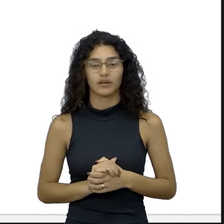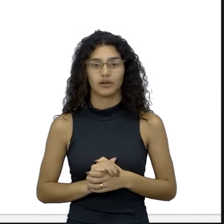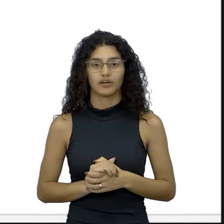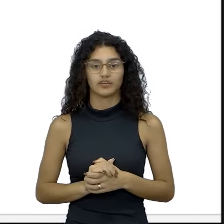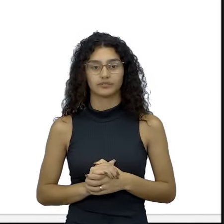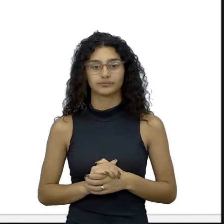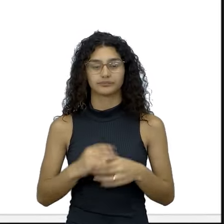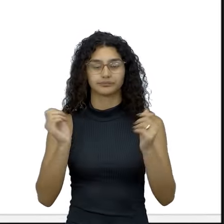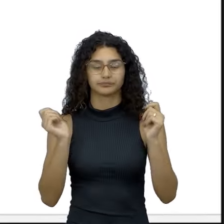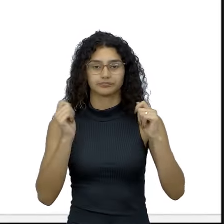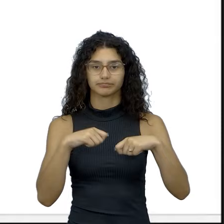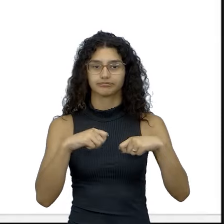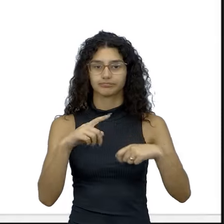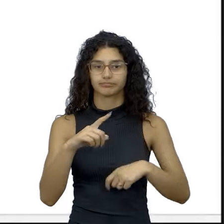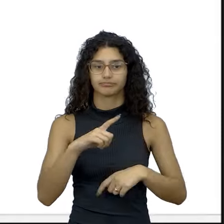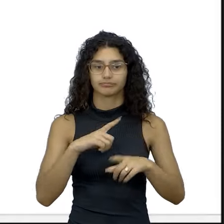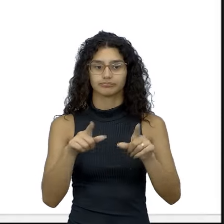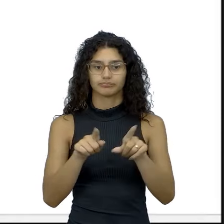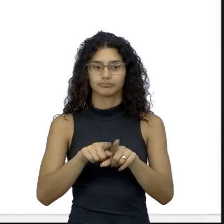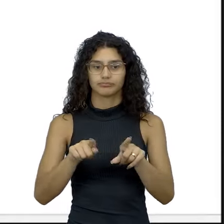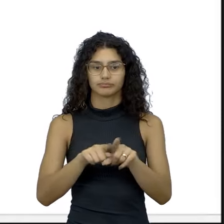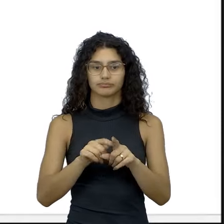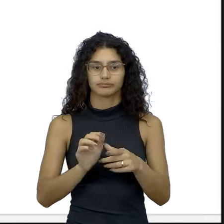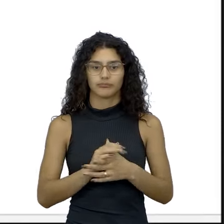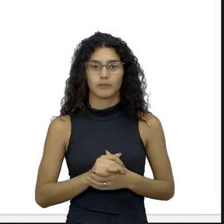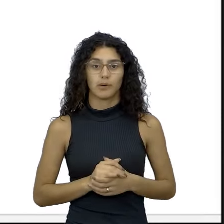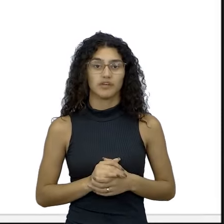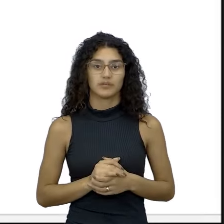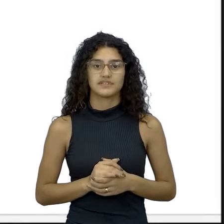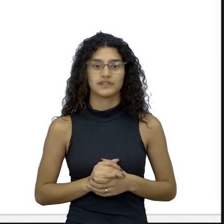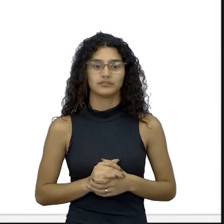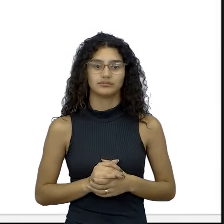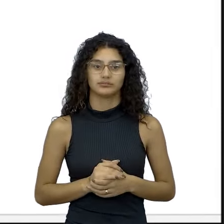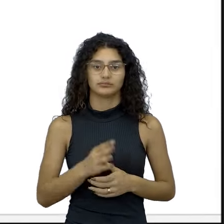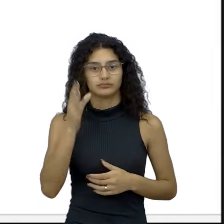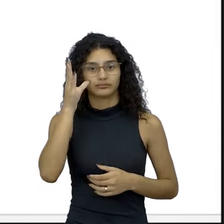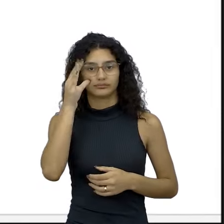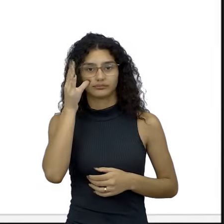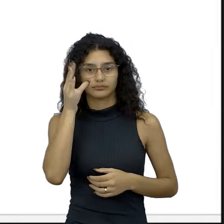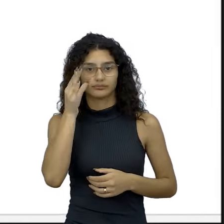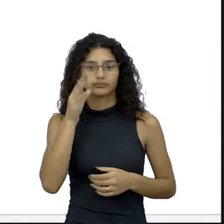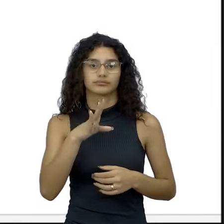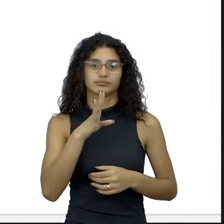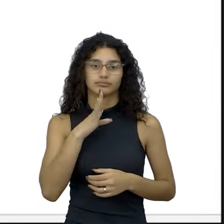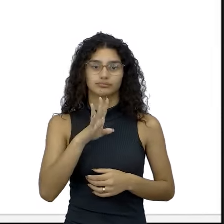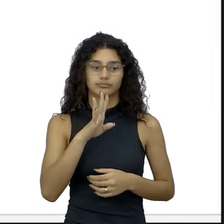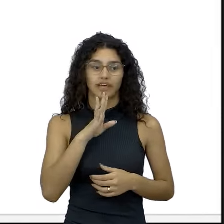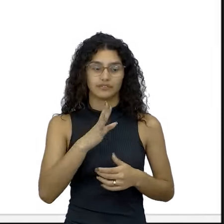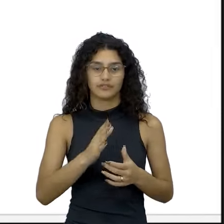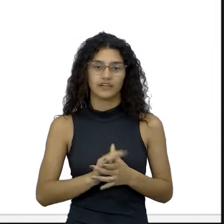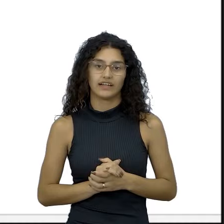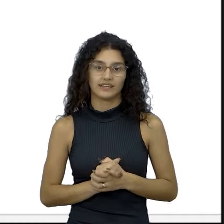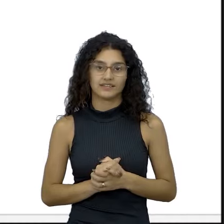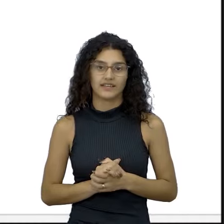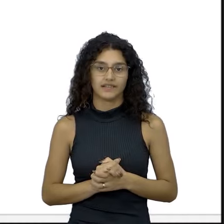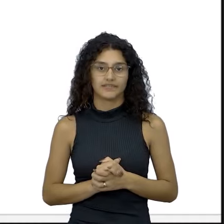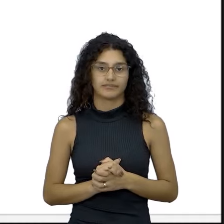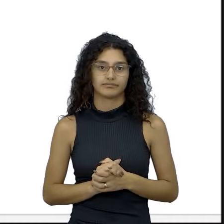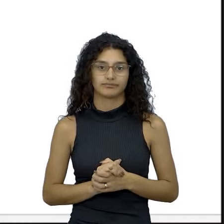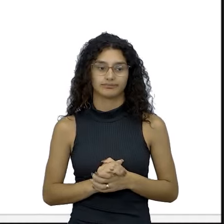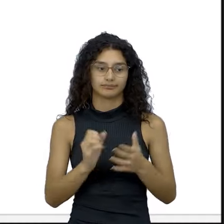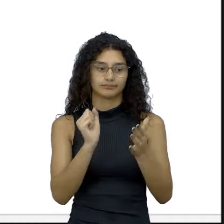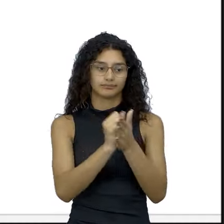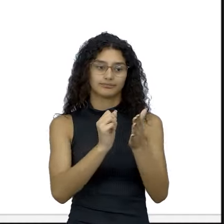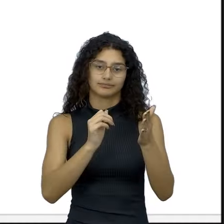da condição. E aí, quando a gente chega aqui no conhecendo uma outra atividade, a gente